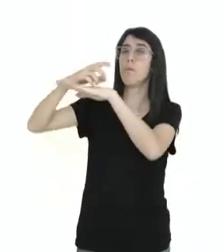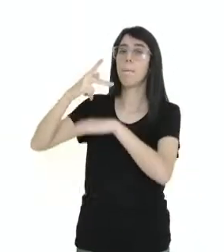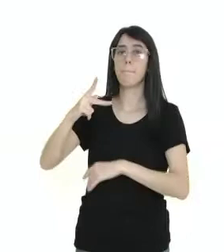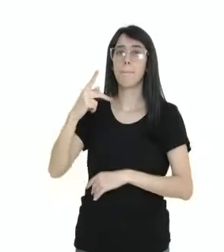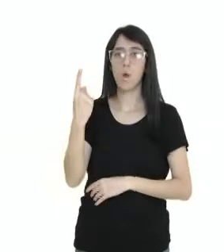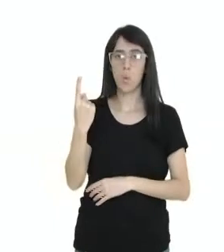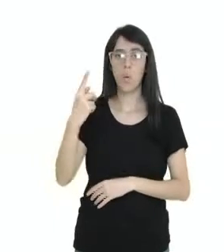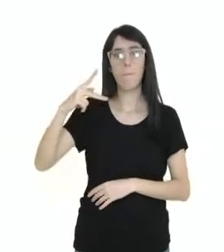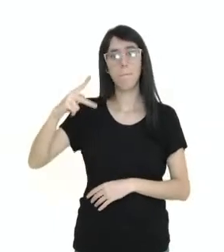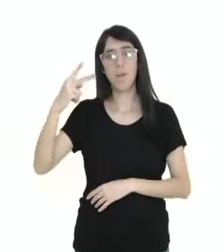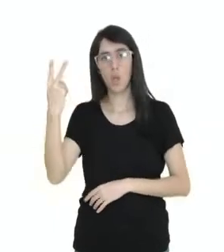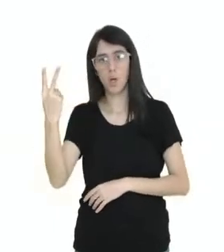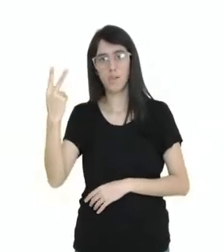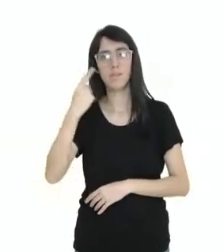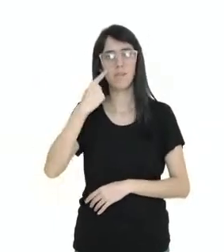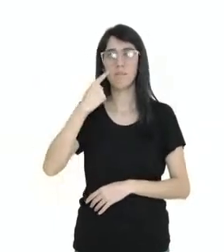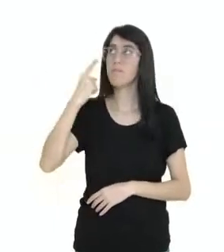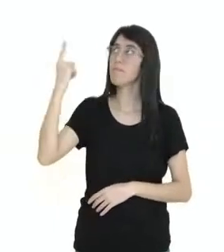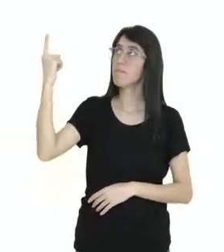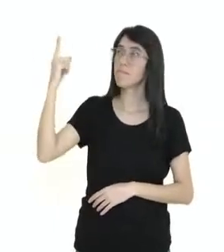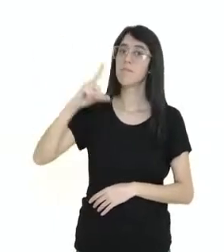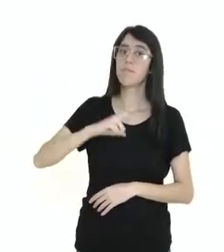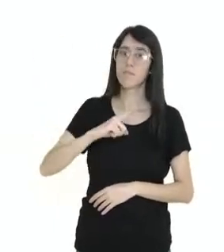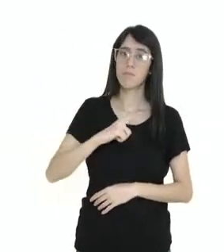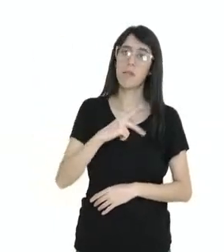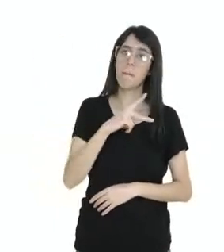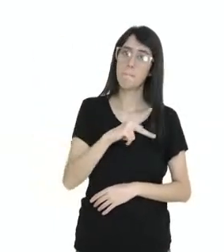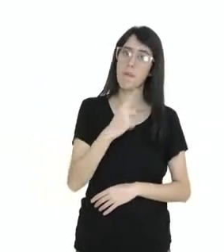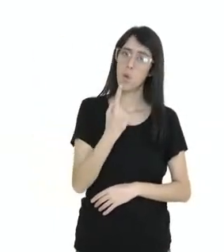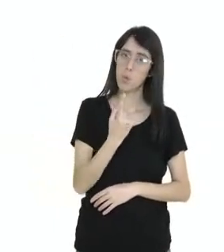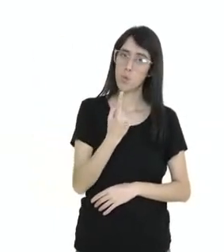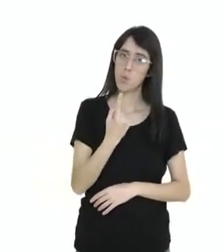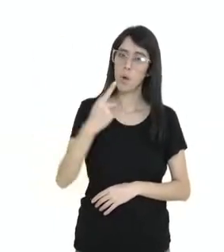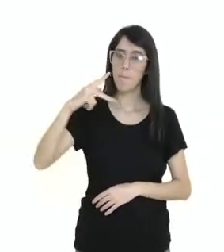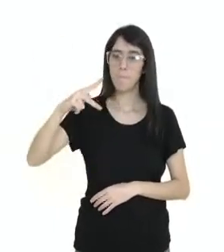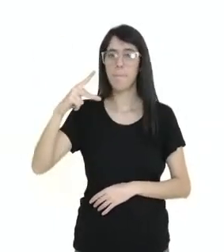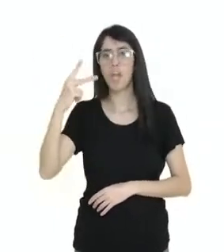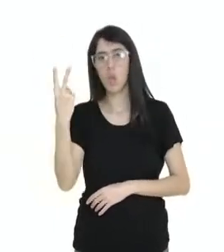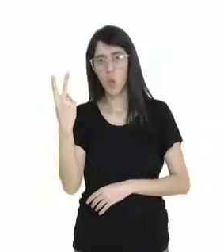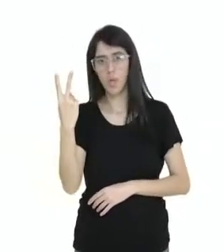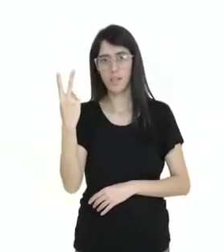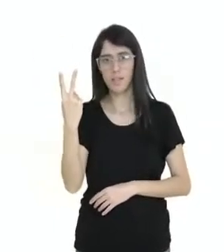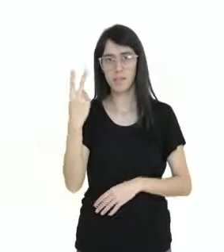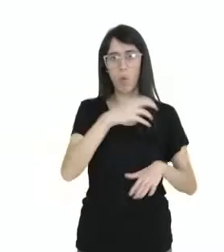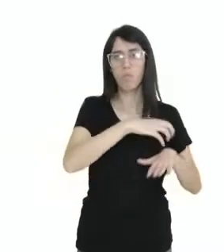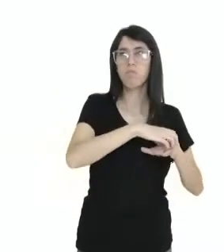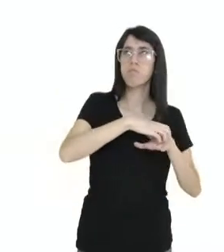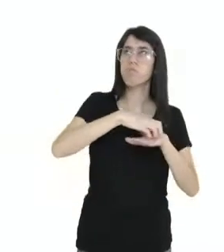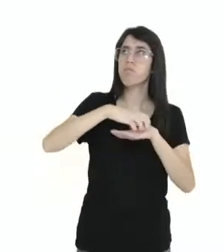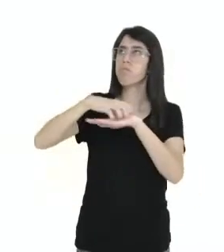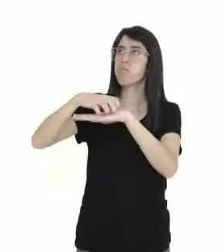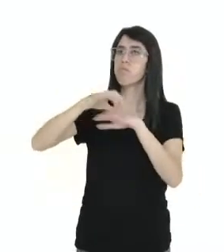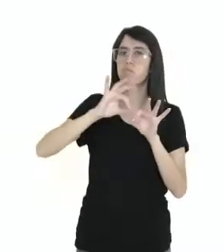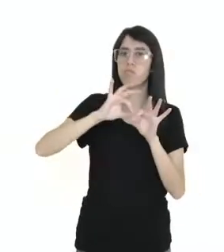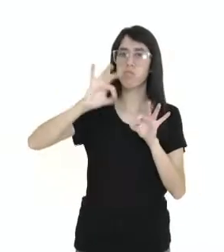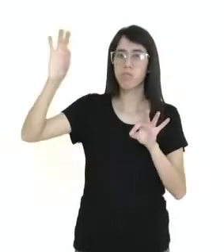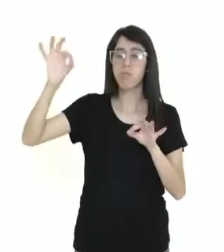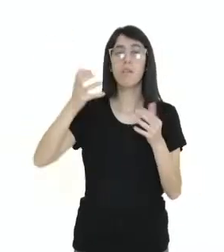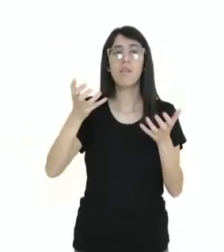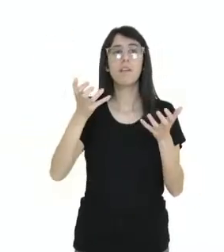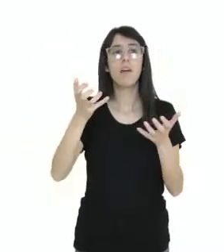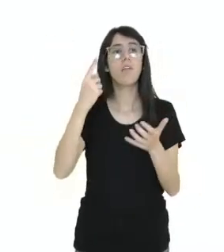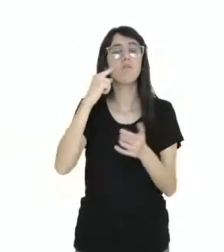tenho o teleférico 1. No pico P2 eu tenho o teleférico 2. Aí ele quer saber,